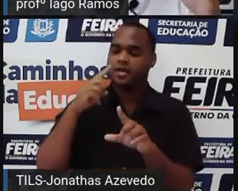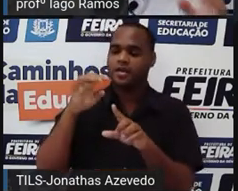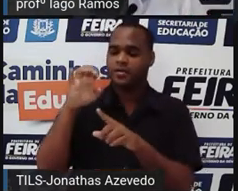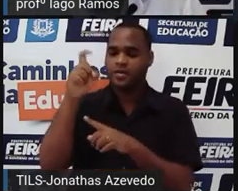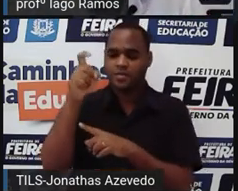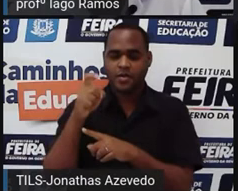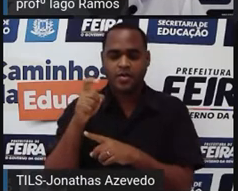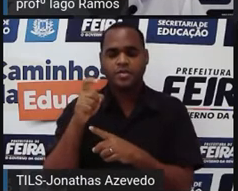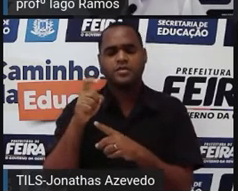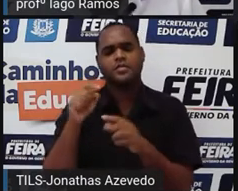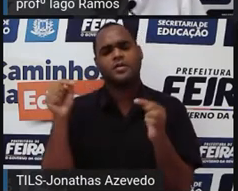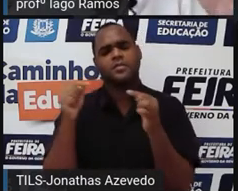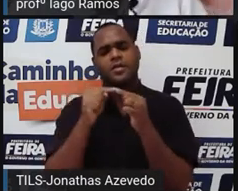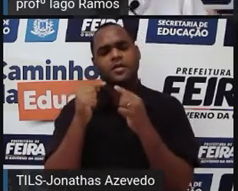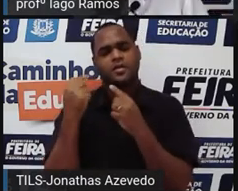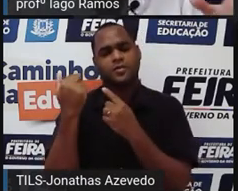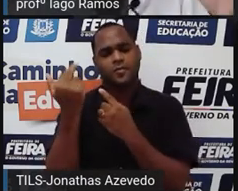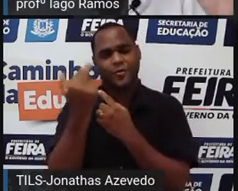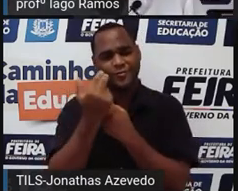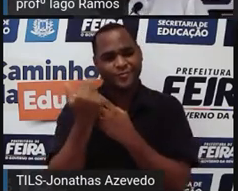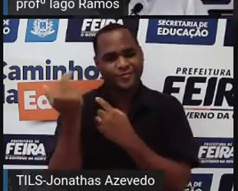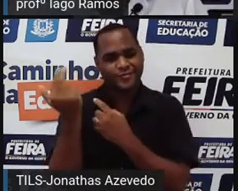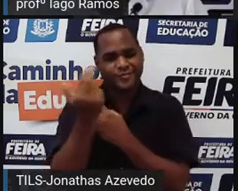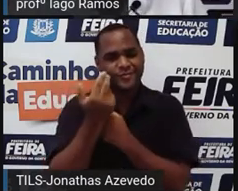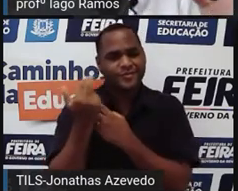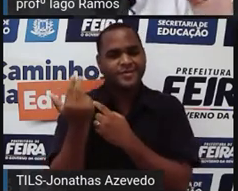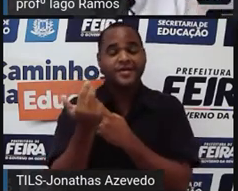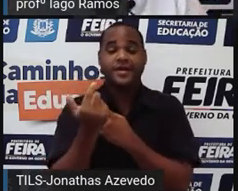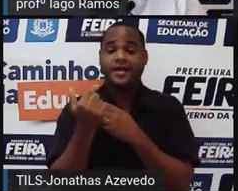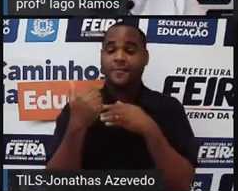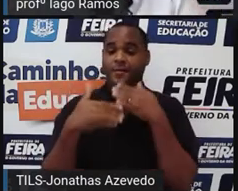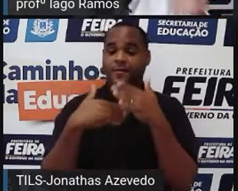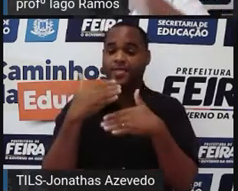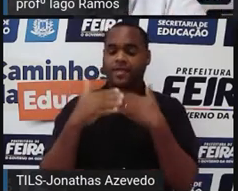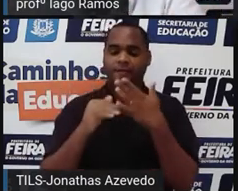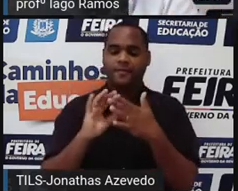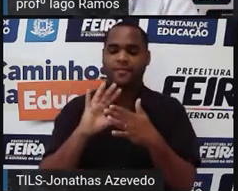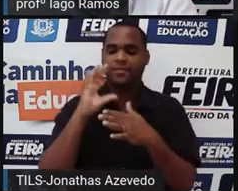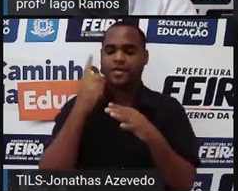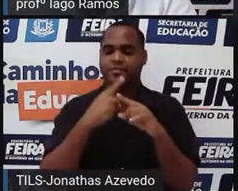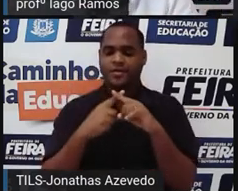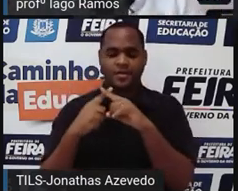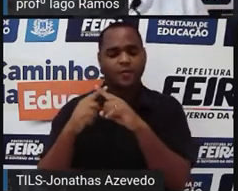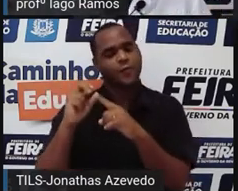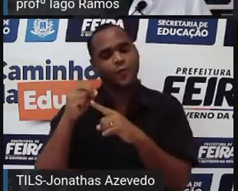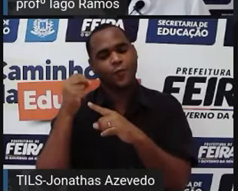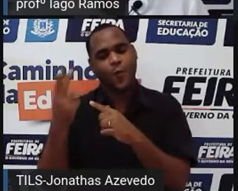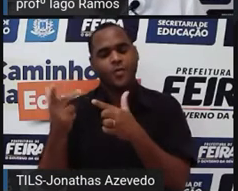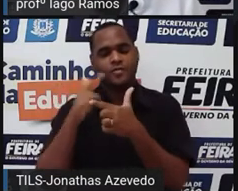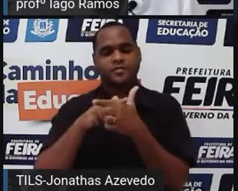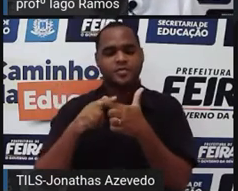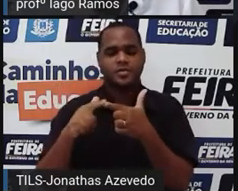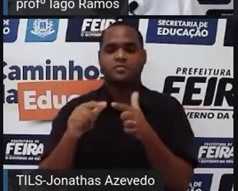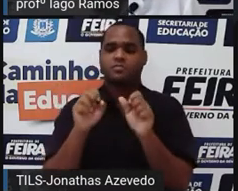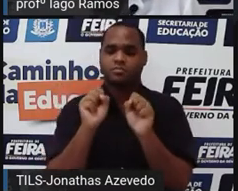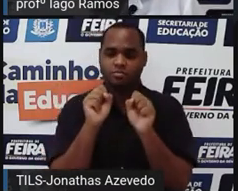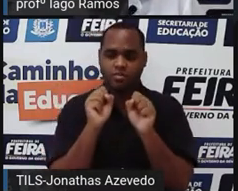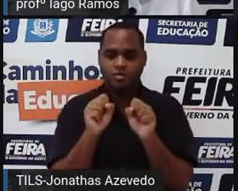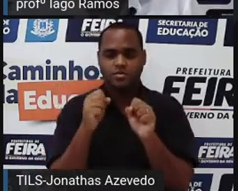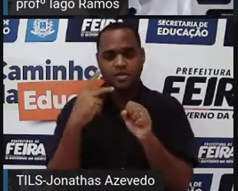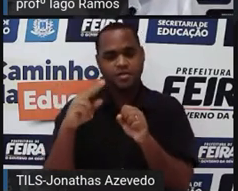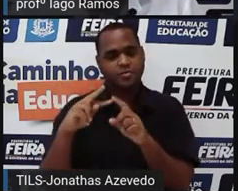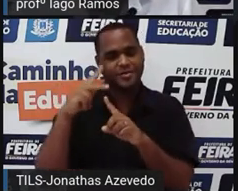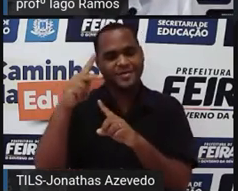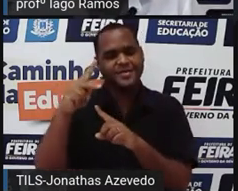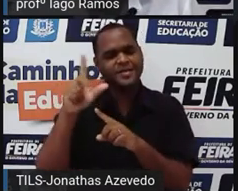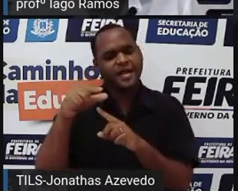são iguais, e quando acontecer multiplicação ou divisão com essas potenciações, tá bom?